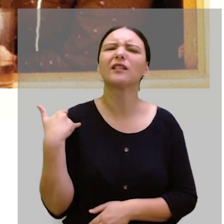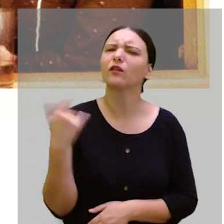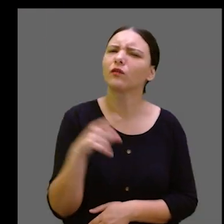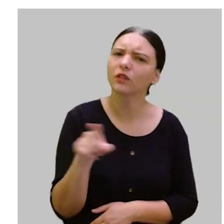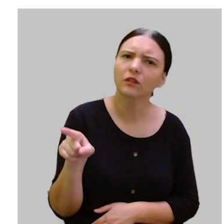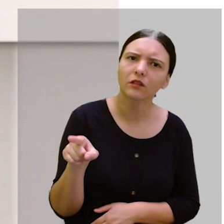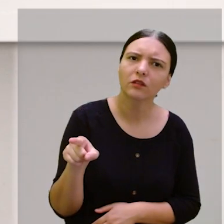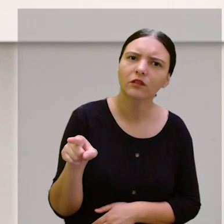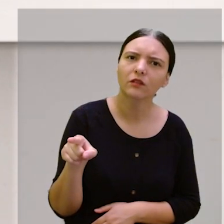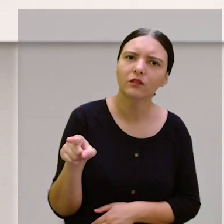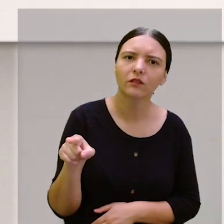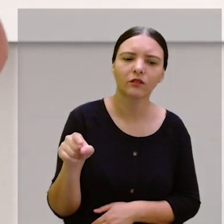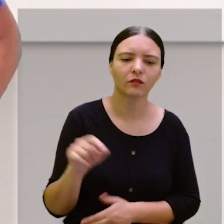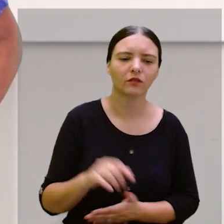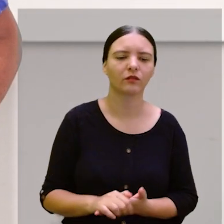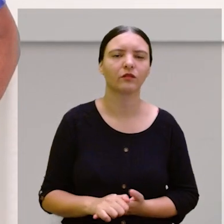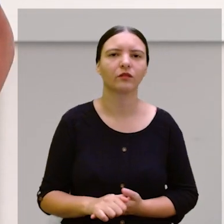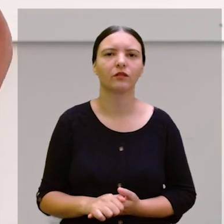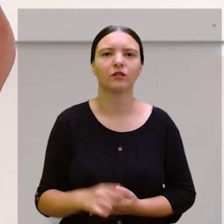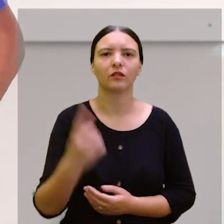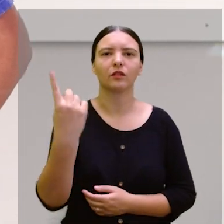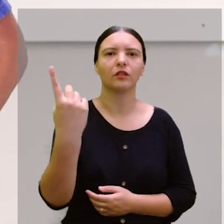vocês?